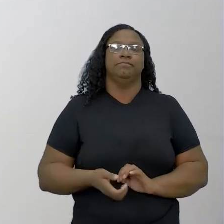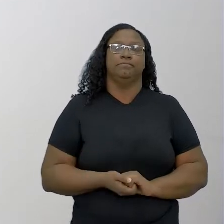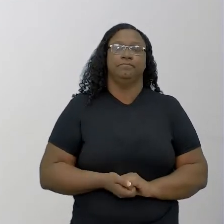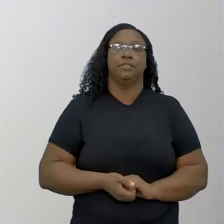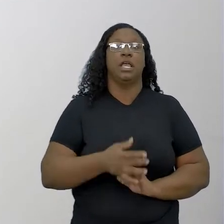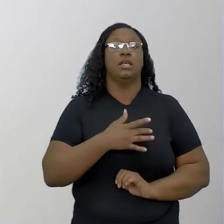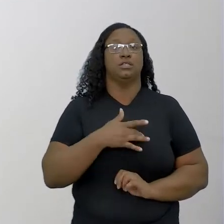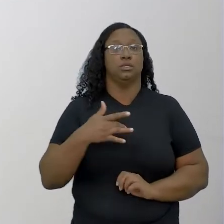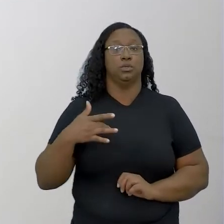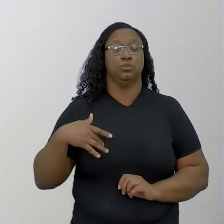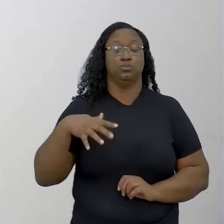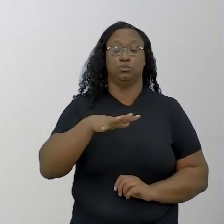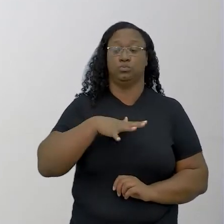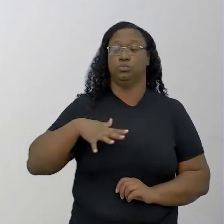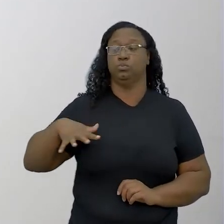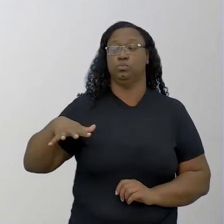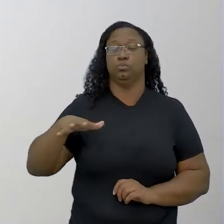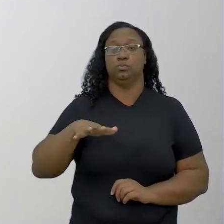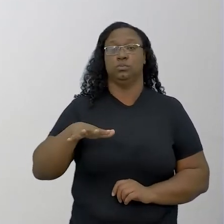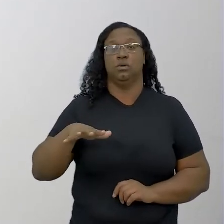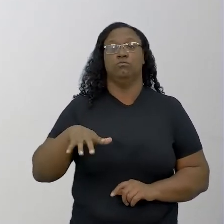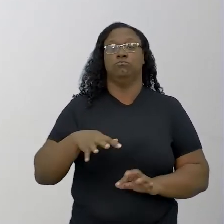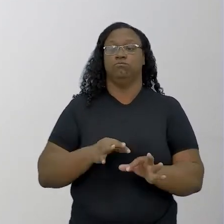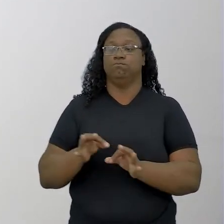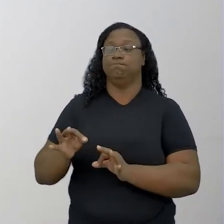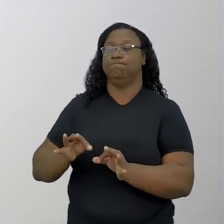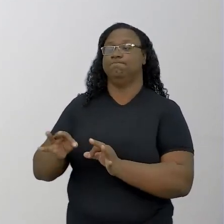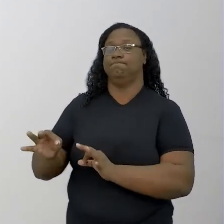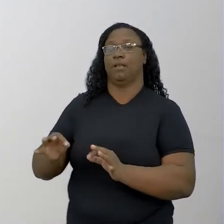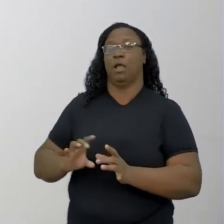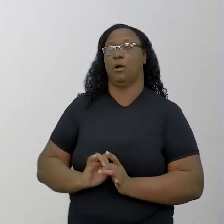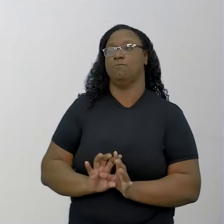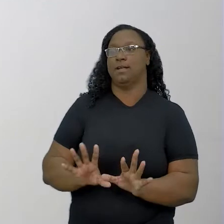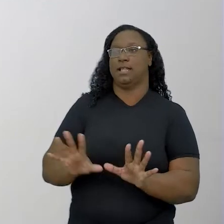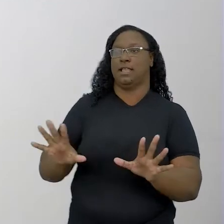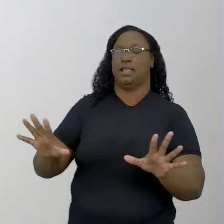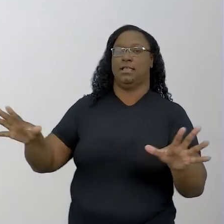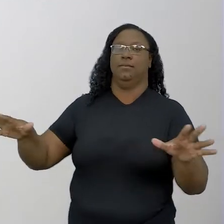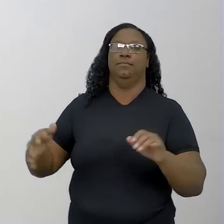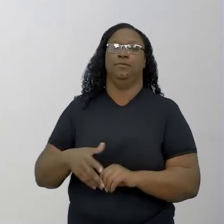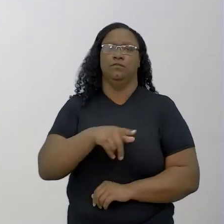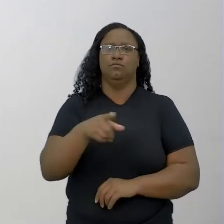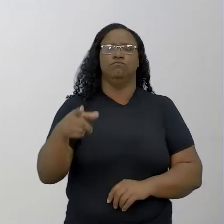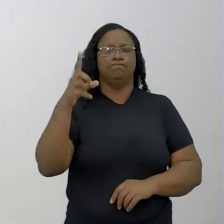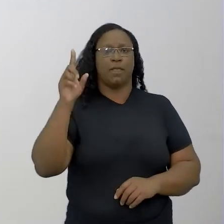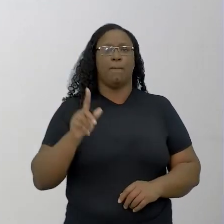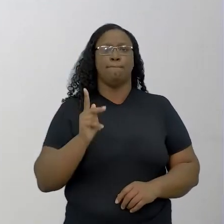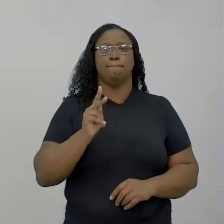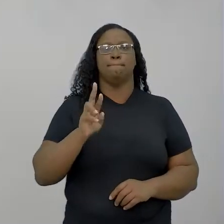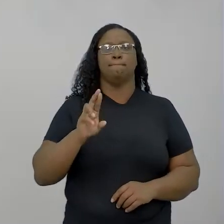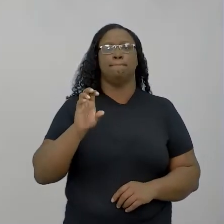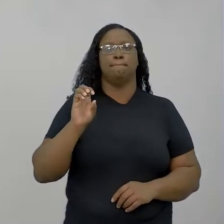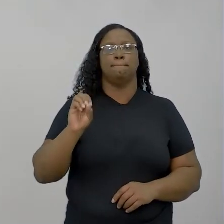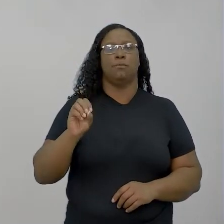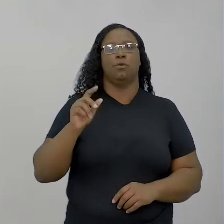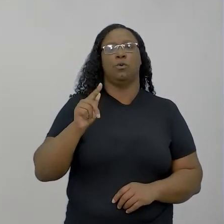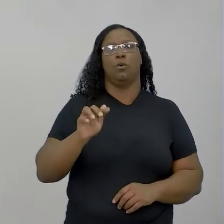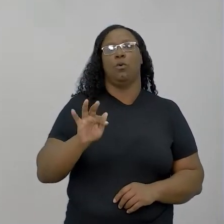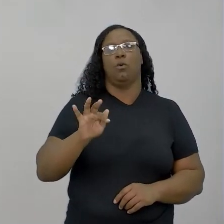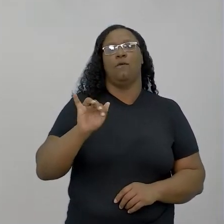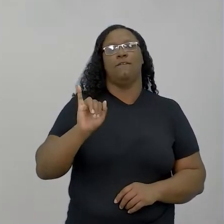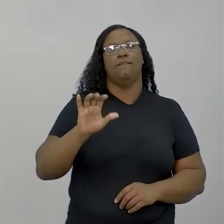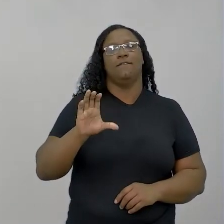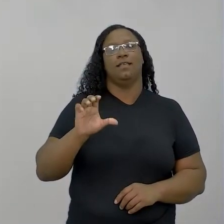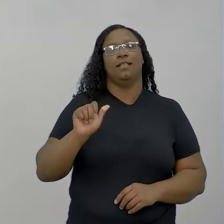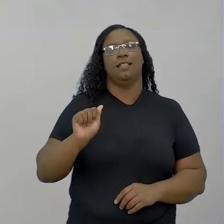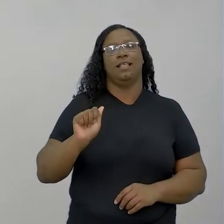questão do tratamento quanto da profilaxia. É uma palavrinha difícil, mas vocês vão entender. Vamos lá, Pri. É isso aí, né? Quando a gente fala,